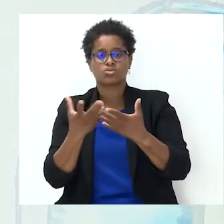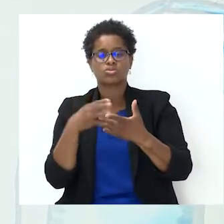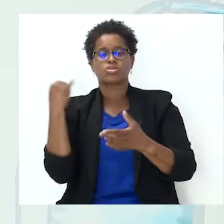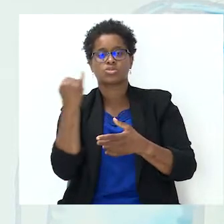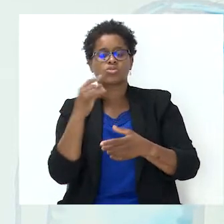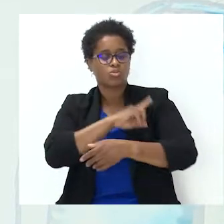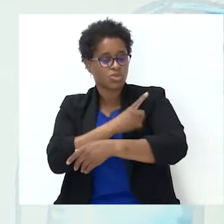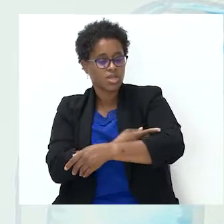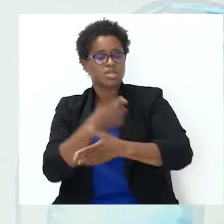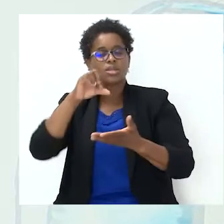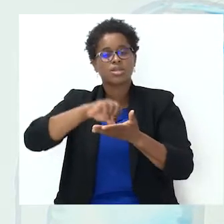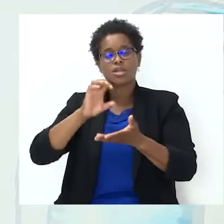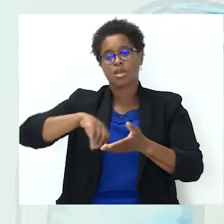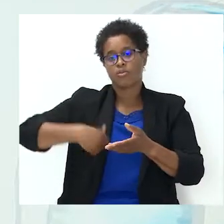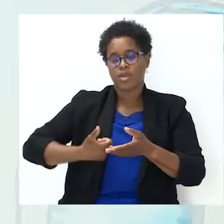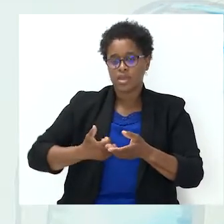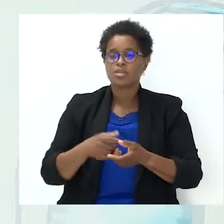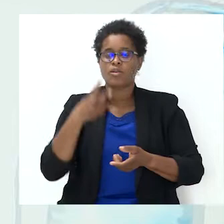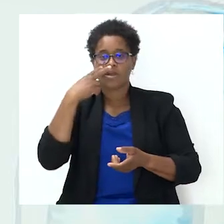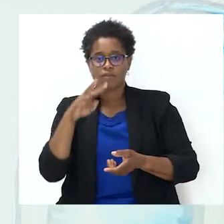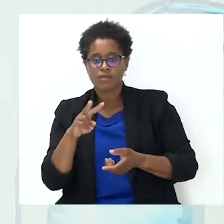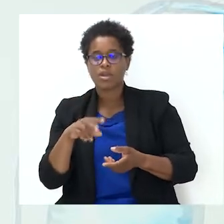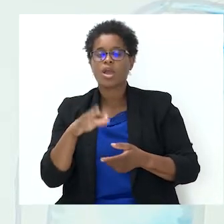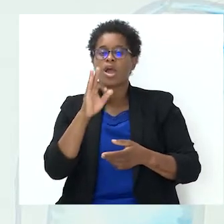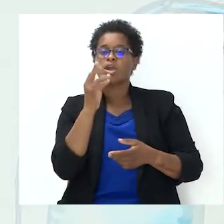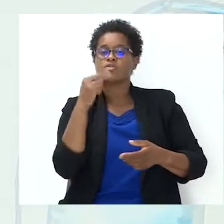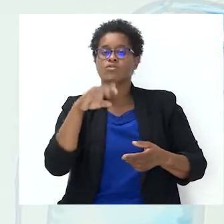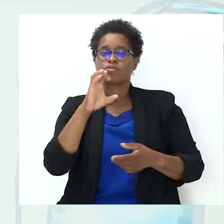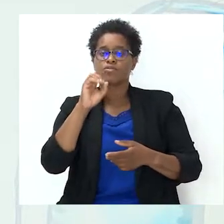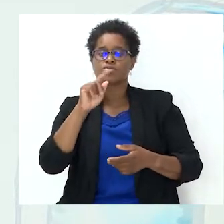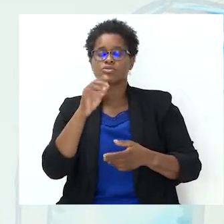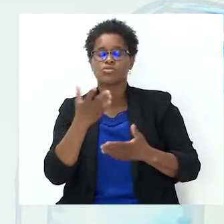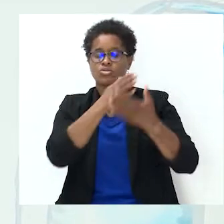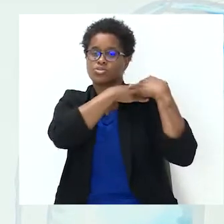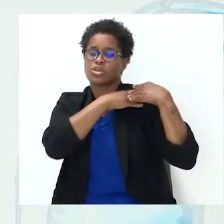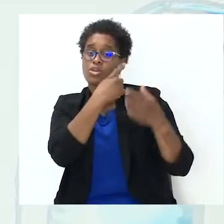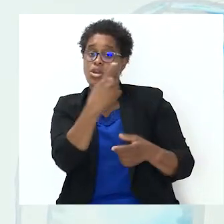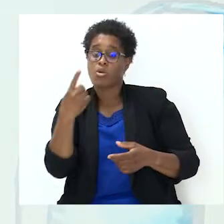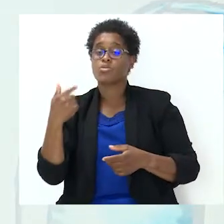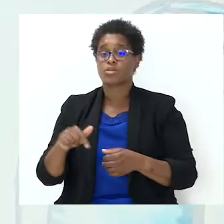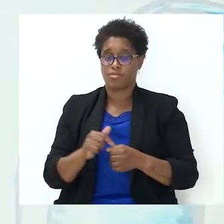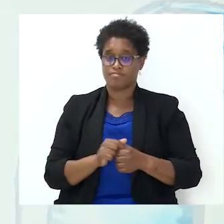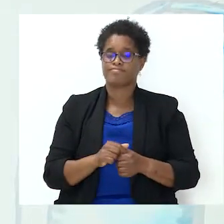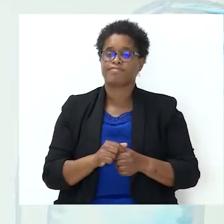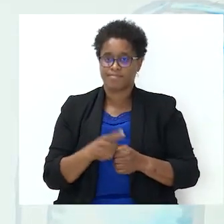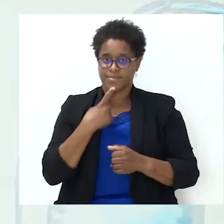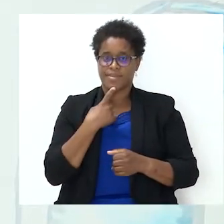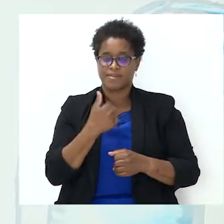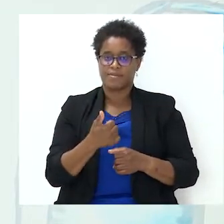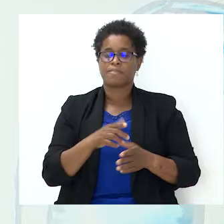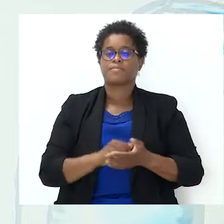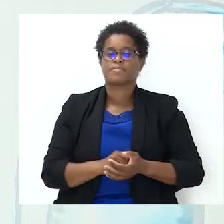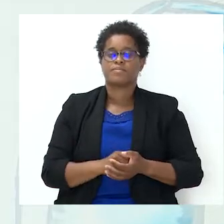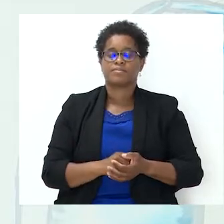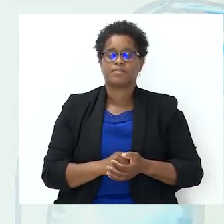poder central de Cabo Verde, vamos ver as funções que cada um desempenha, certo?